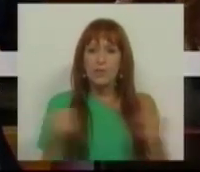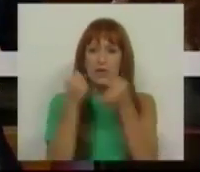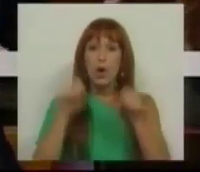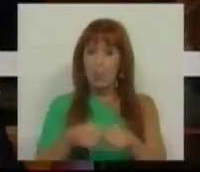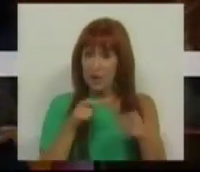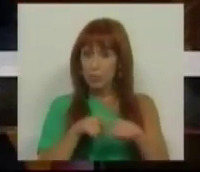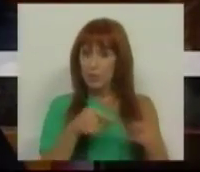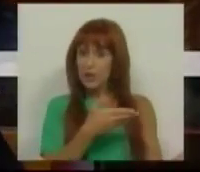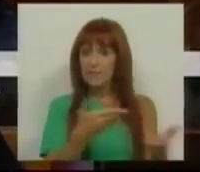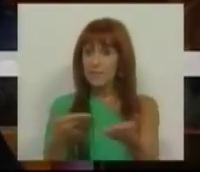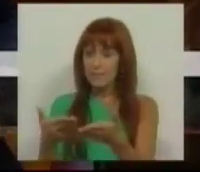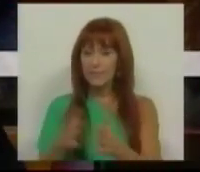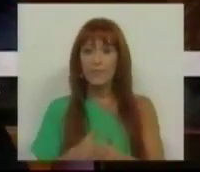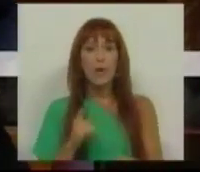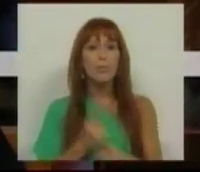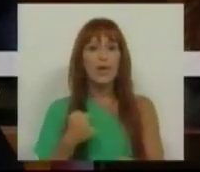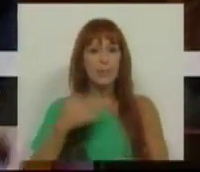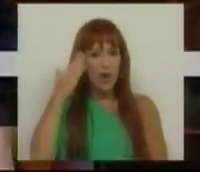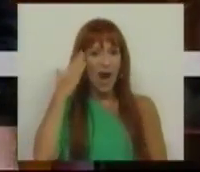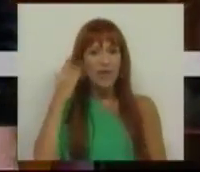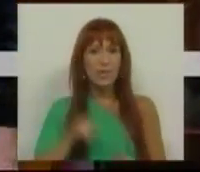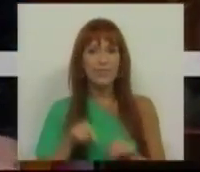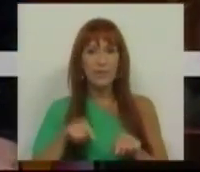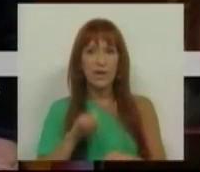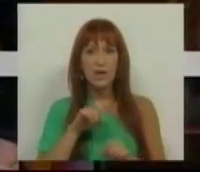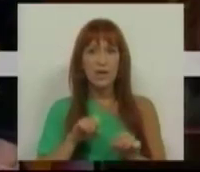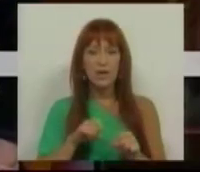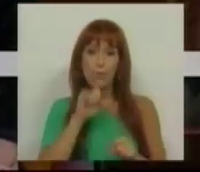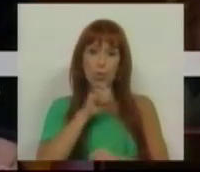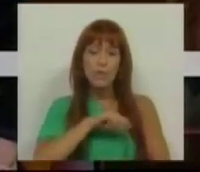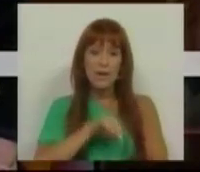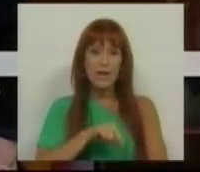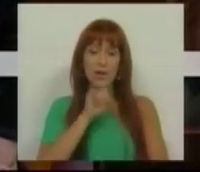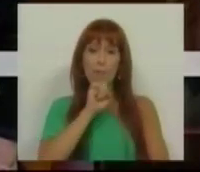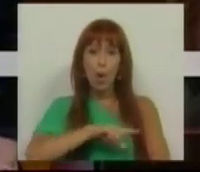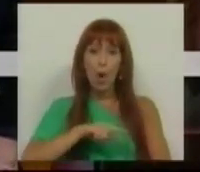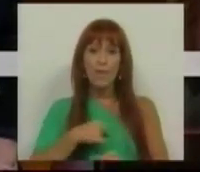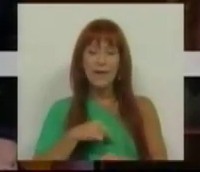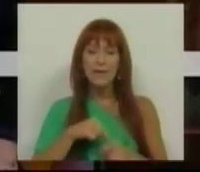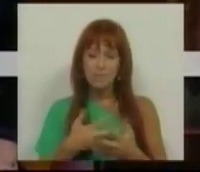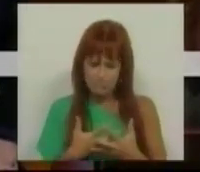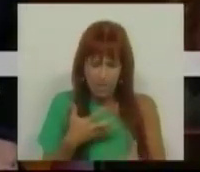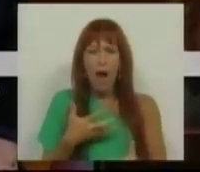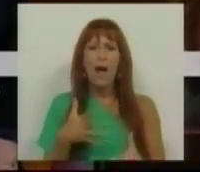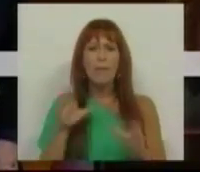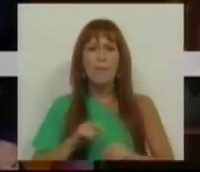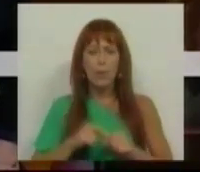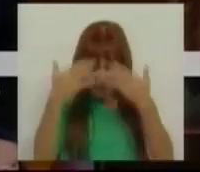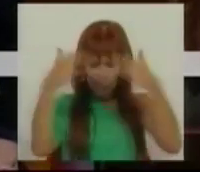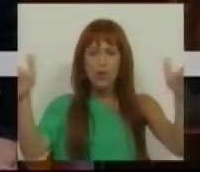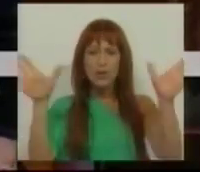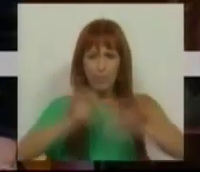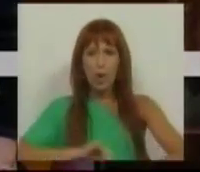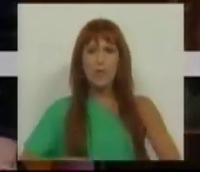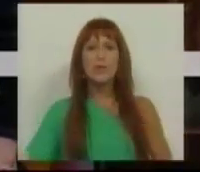aos partidos políticos, porque entendemos que esta possibilidade pode densificar a